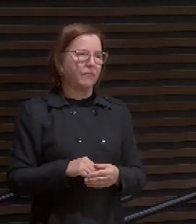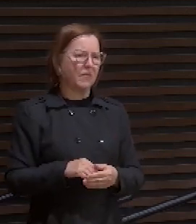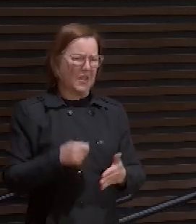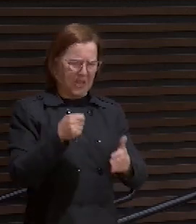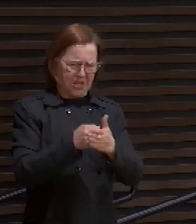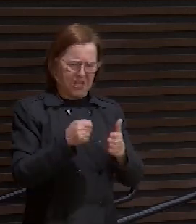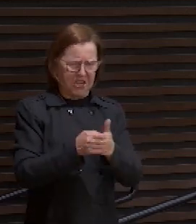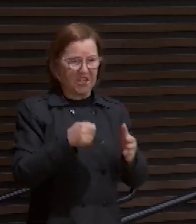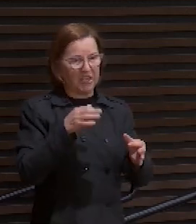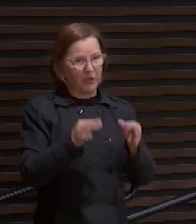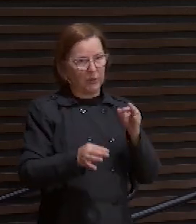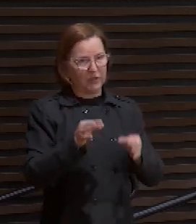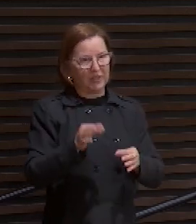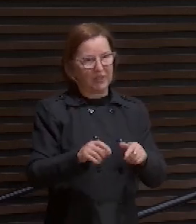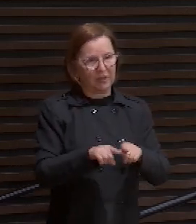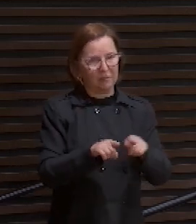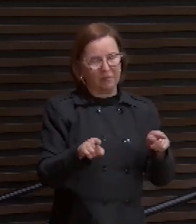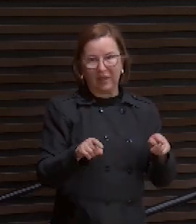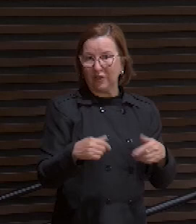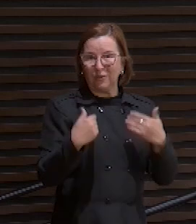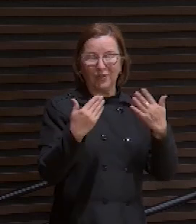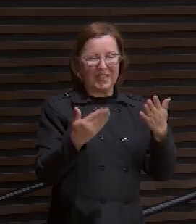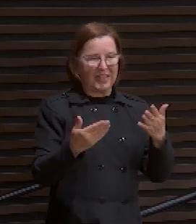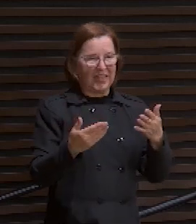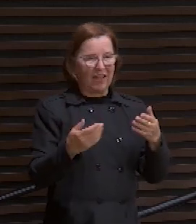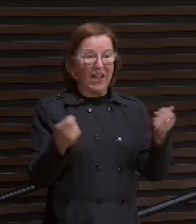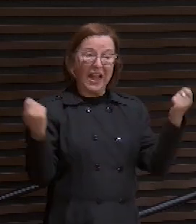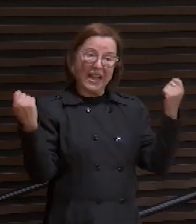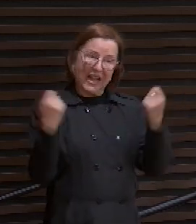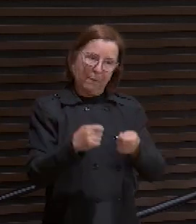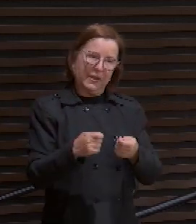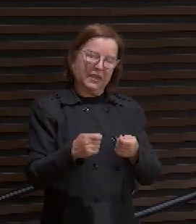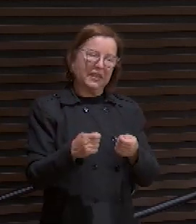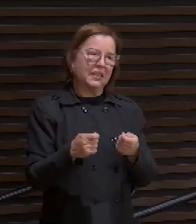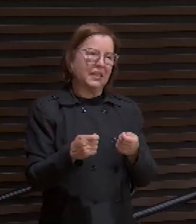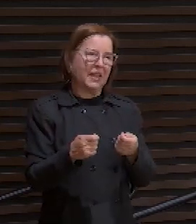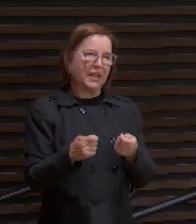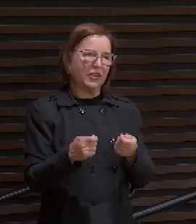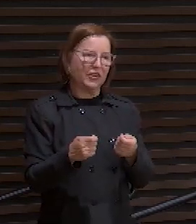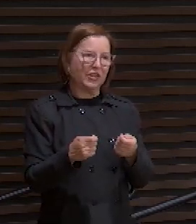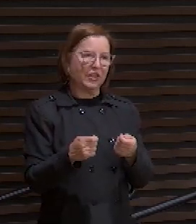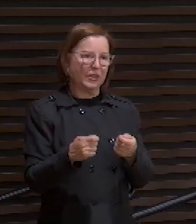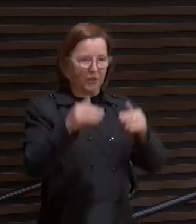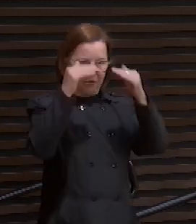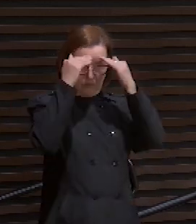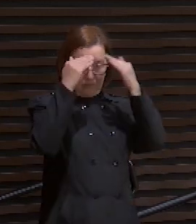Exigia justiça, mas não dava a capacidade de produzi-la.